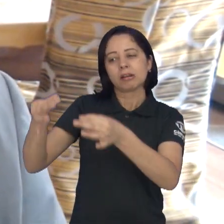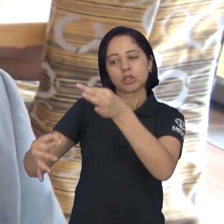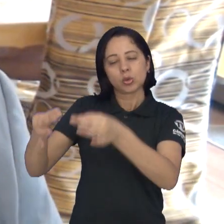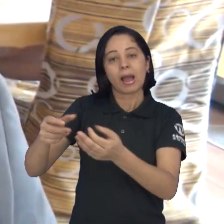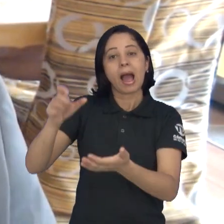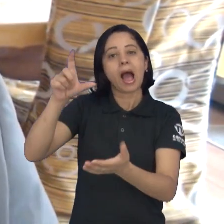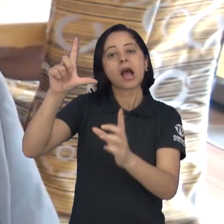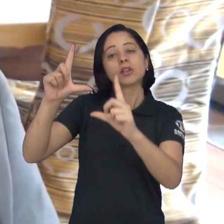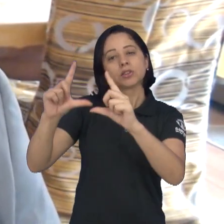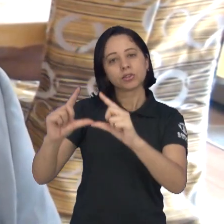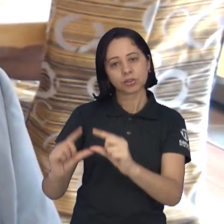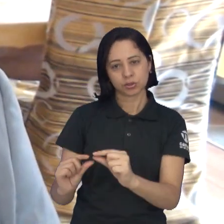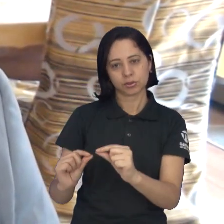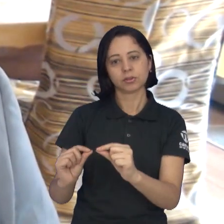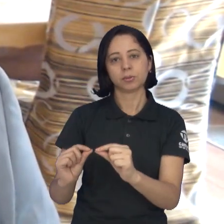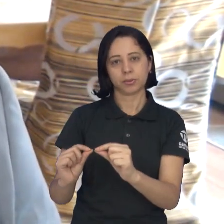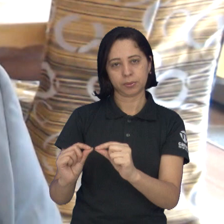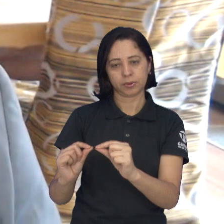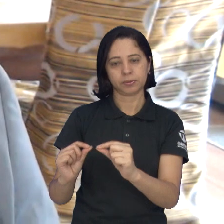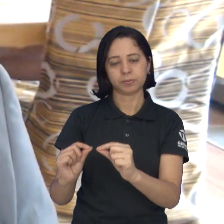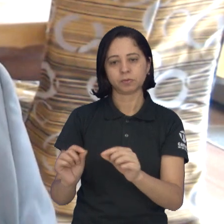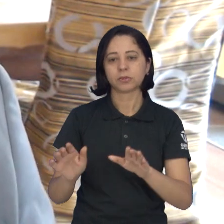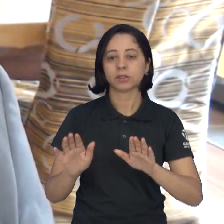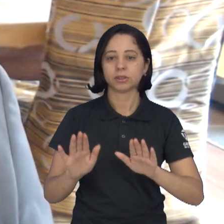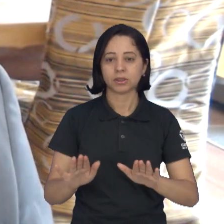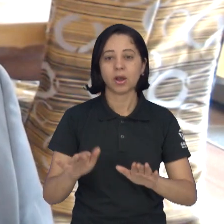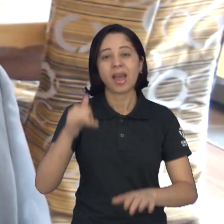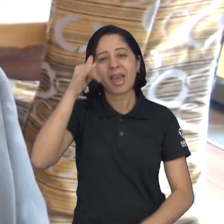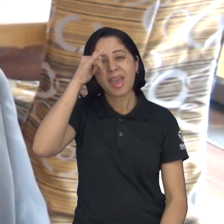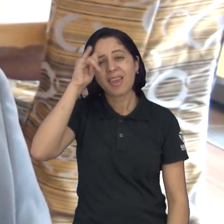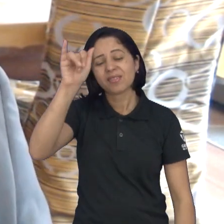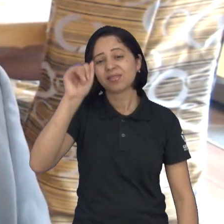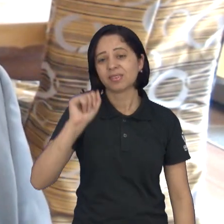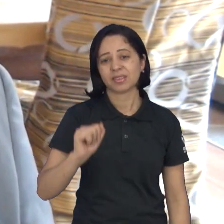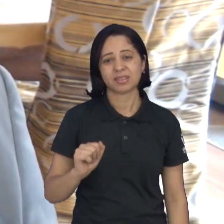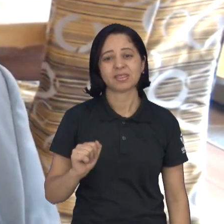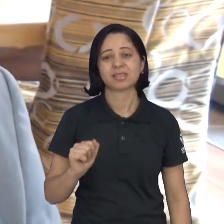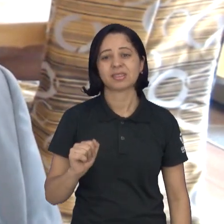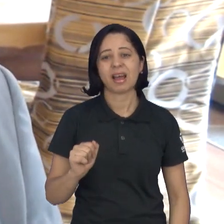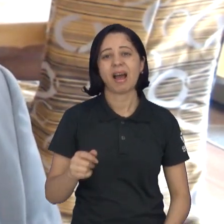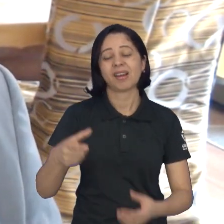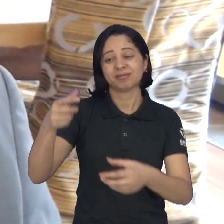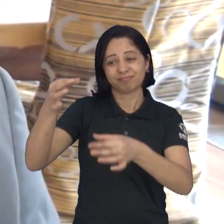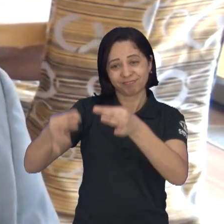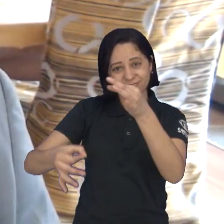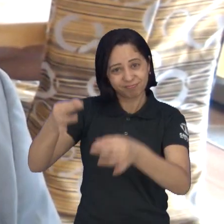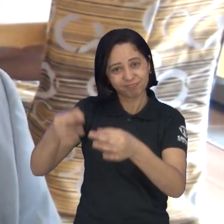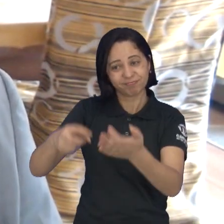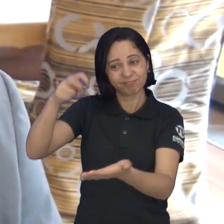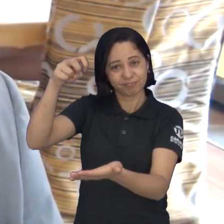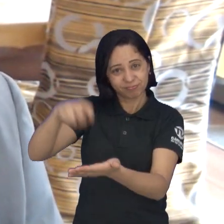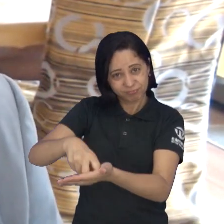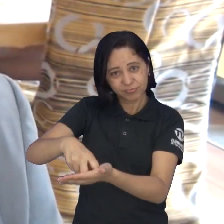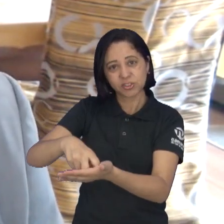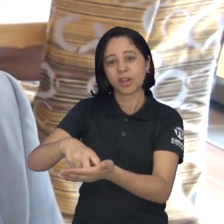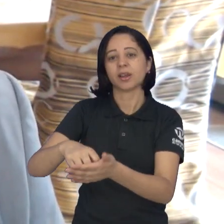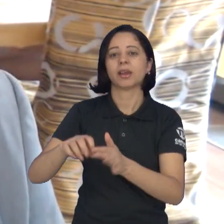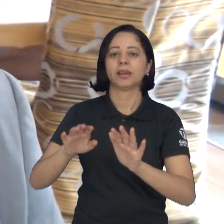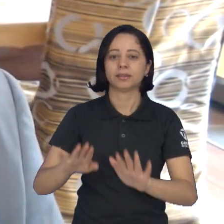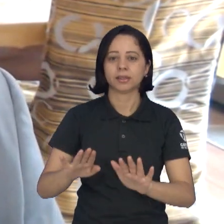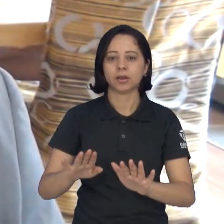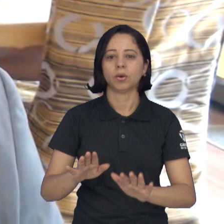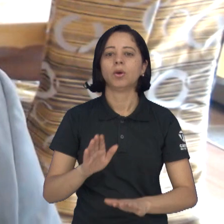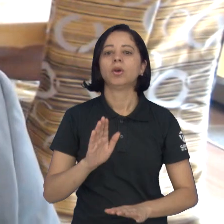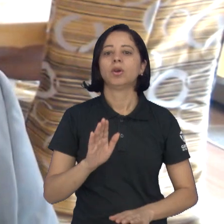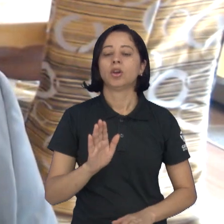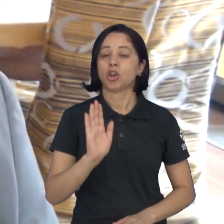serviço, justamente para evitar uma judicialização. Então, como foi